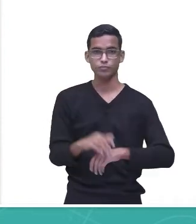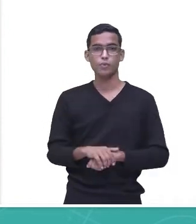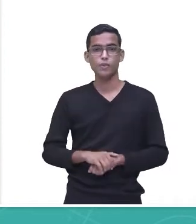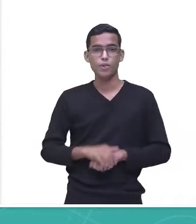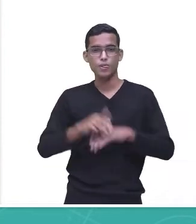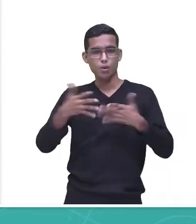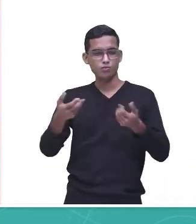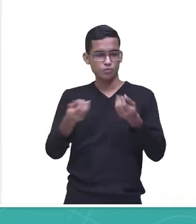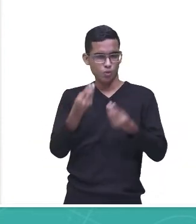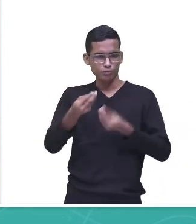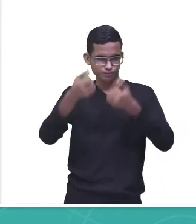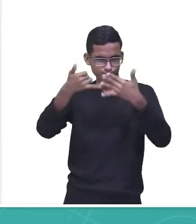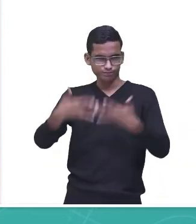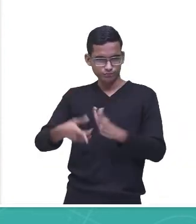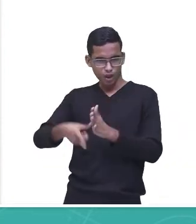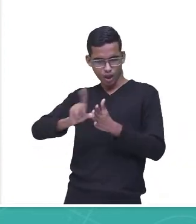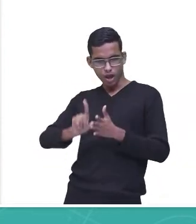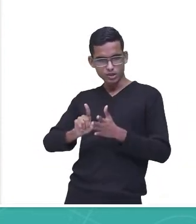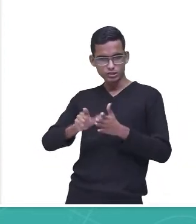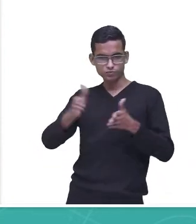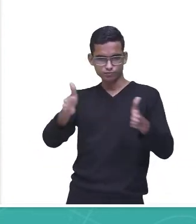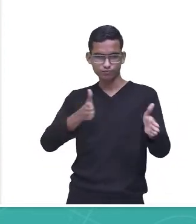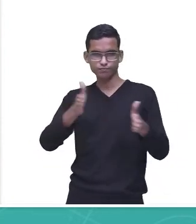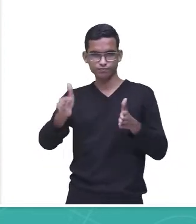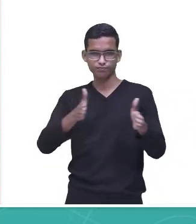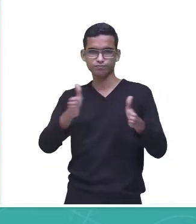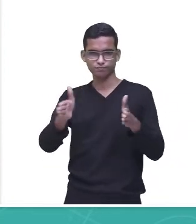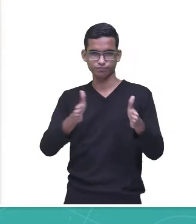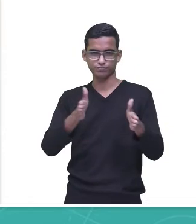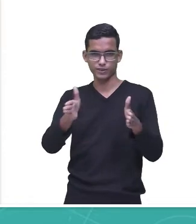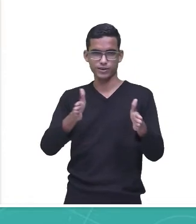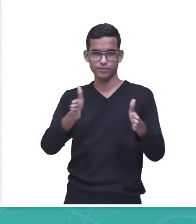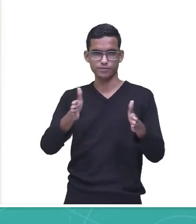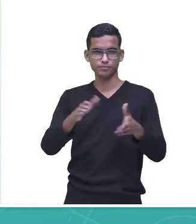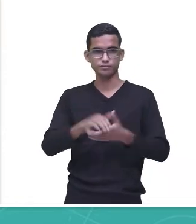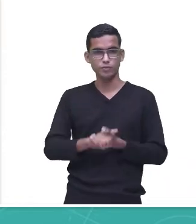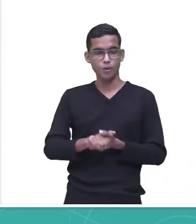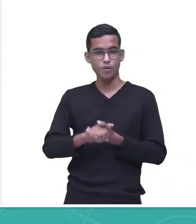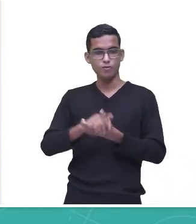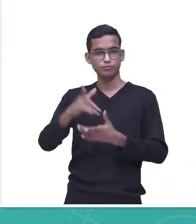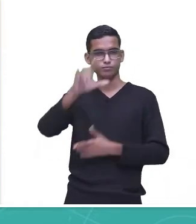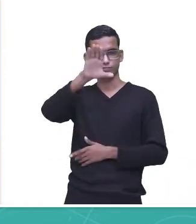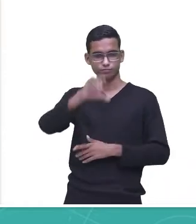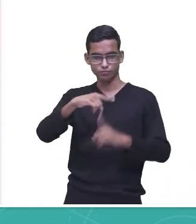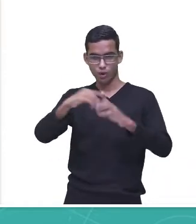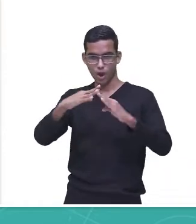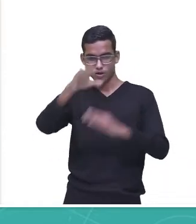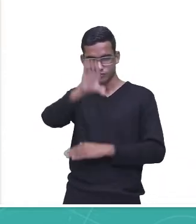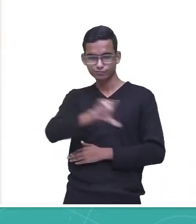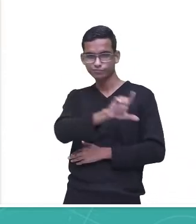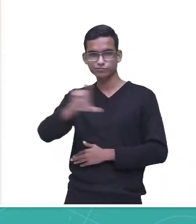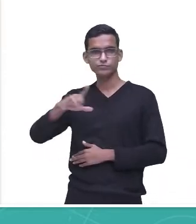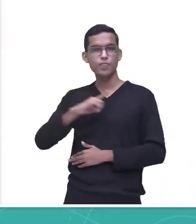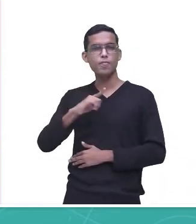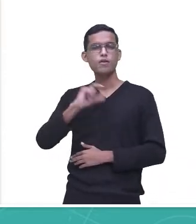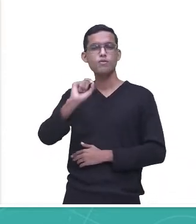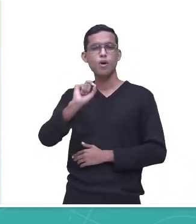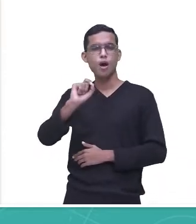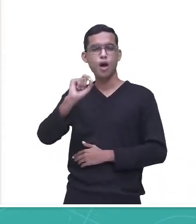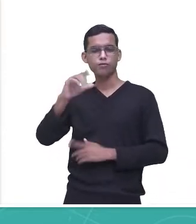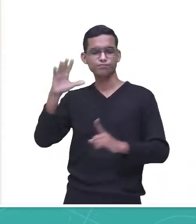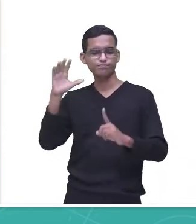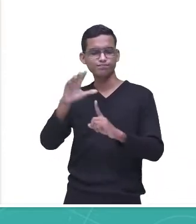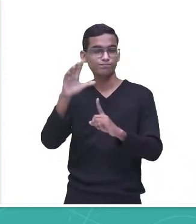durante toda a Idade Média, a igreja ela teve uma influência fundamental, porque ela se fortaleceu depois